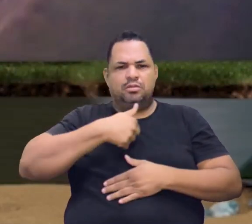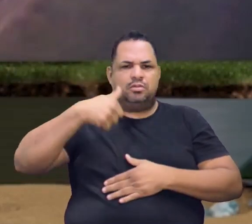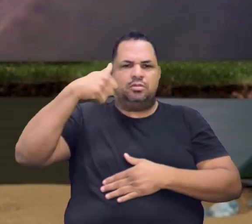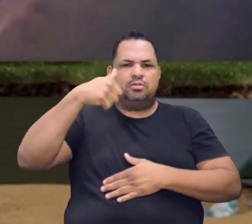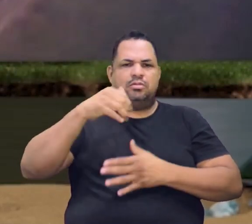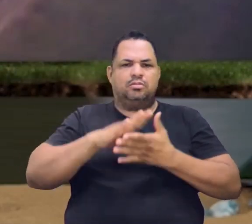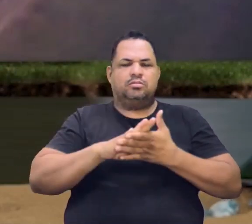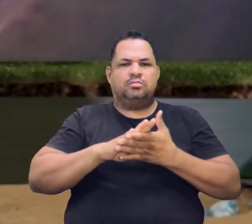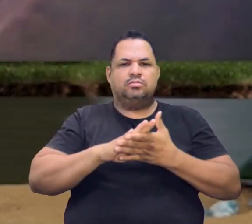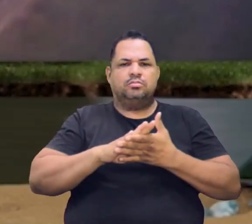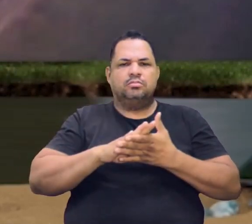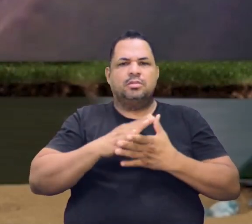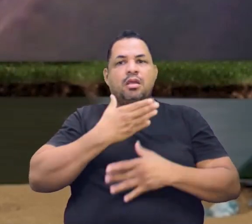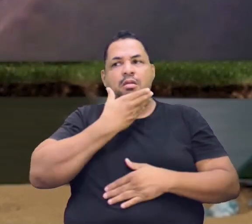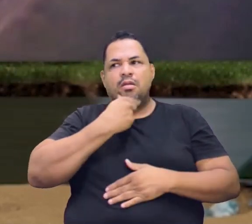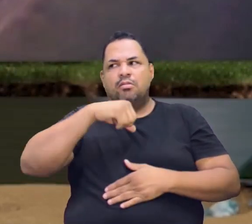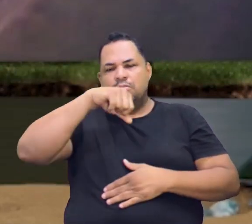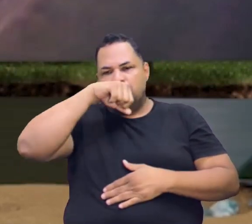o pai do Rondon morre.